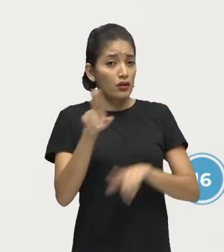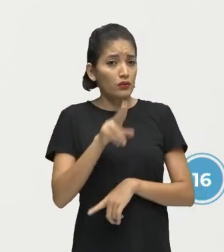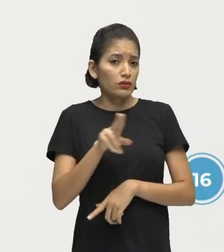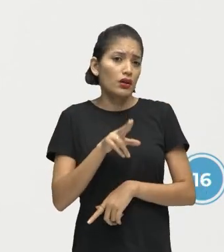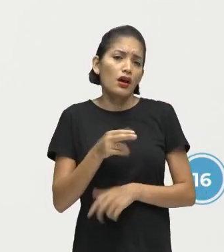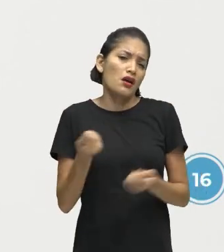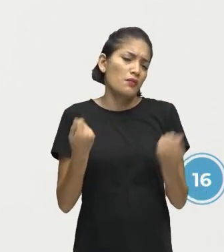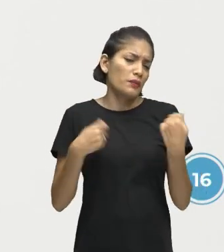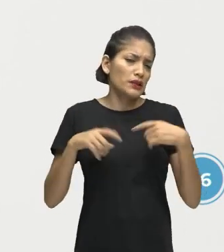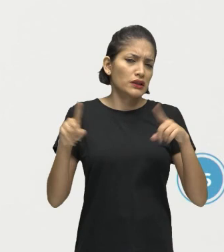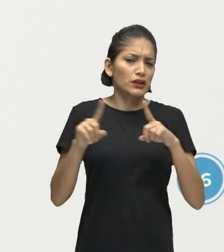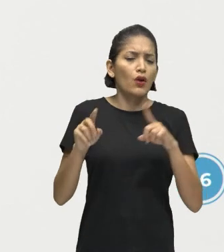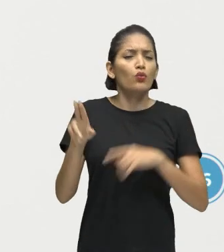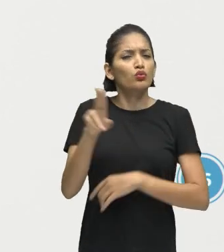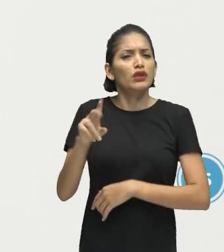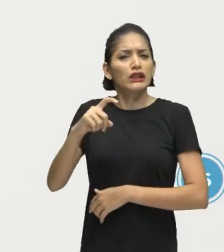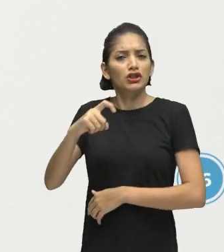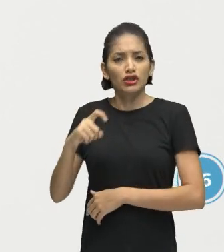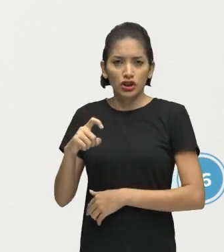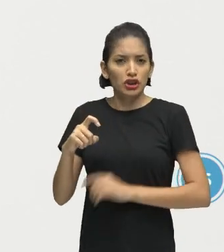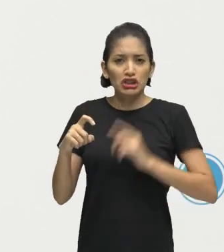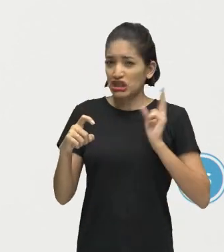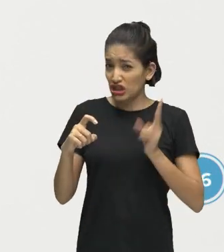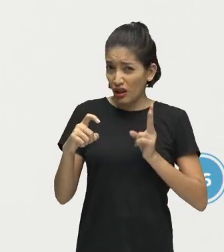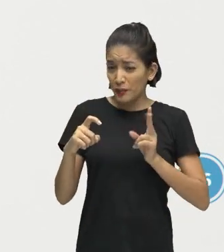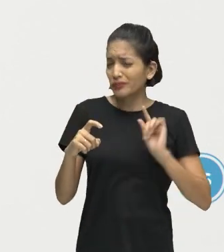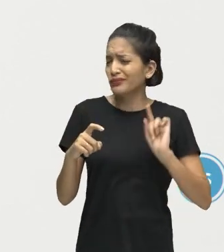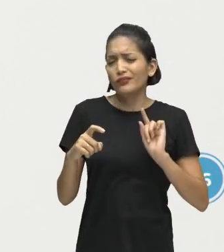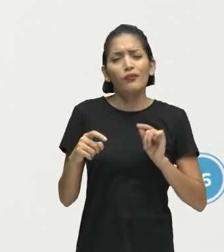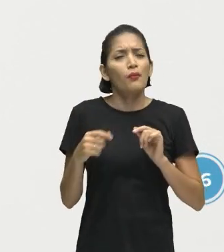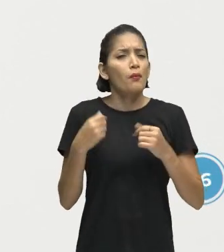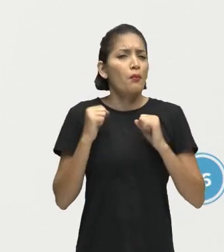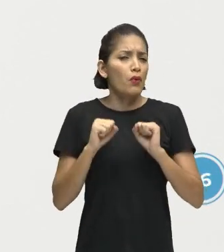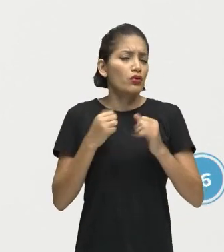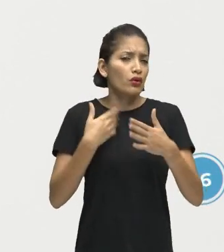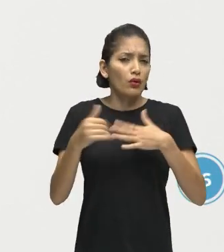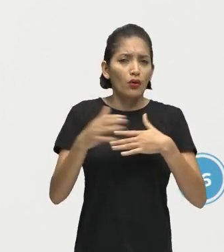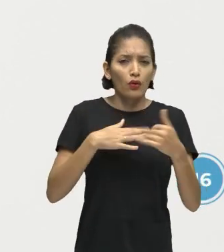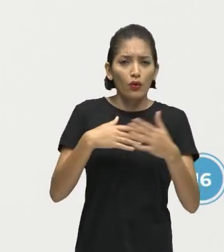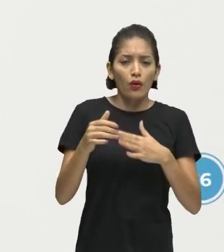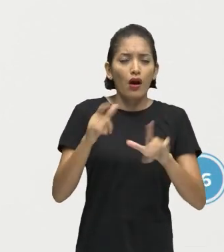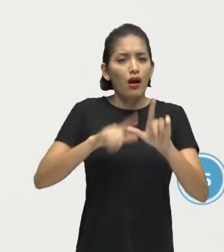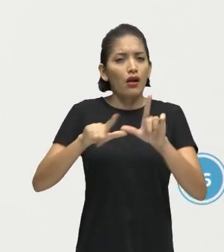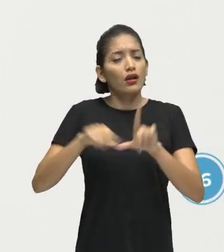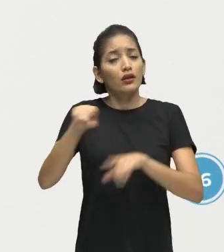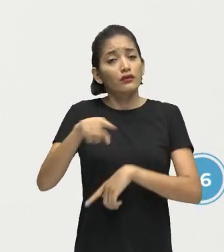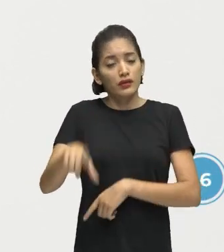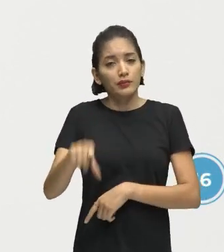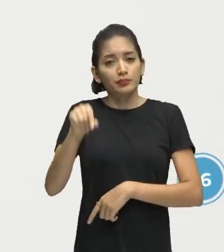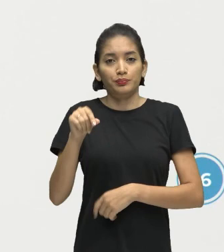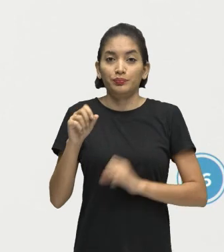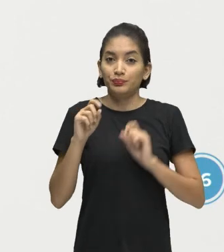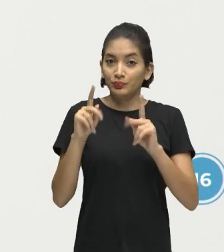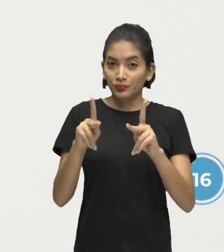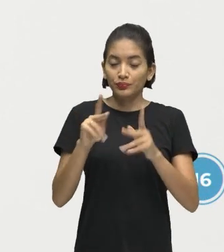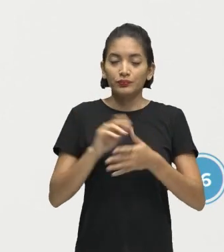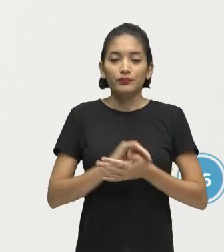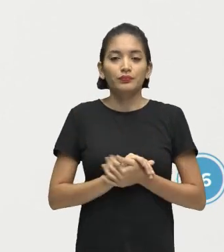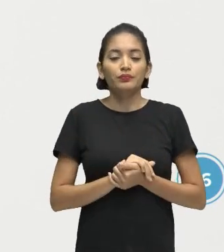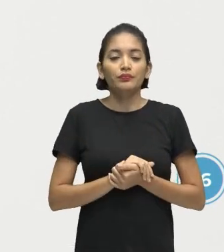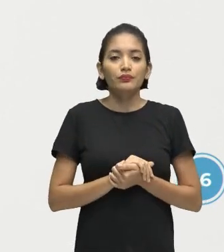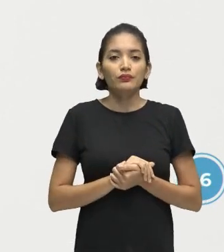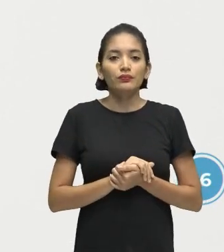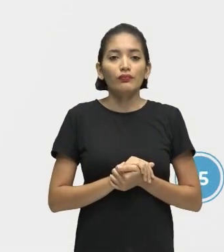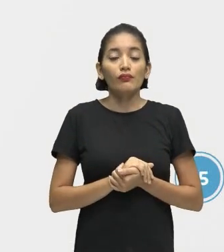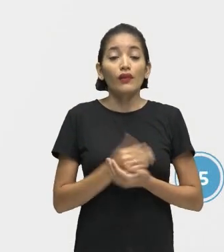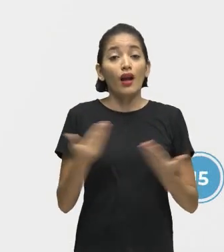não necessariamente vai precisar ser o x. Pode ser qualquer letra do alfabeto que você escolha, ok? Agora